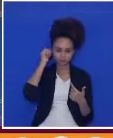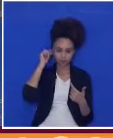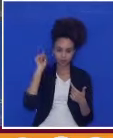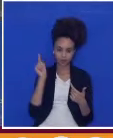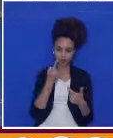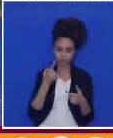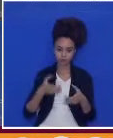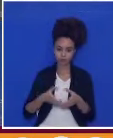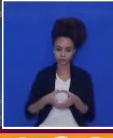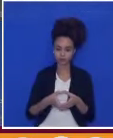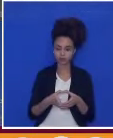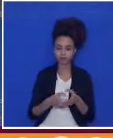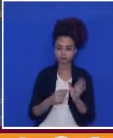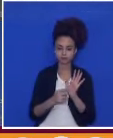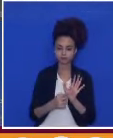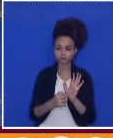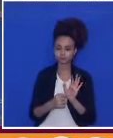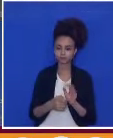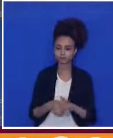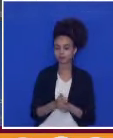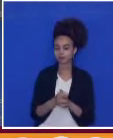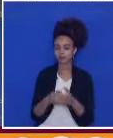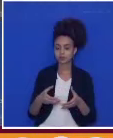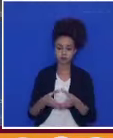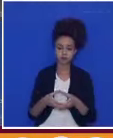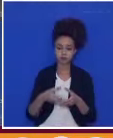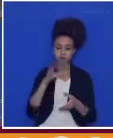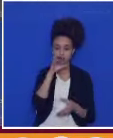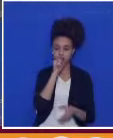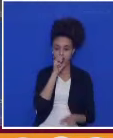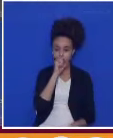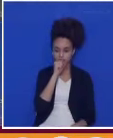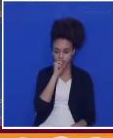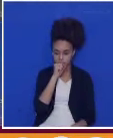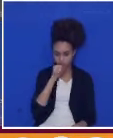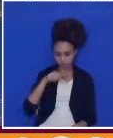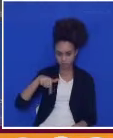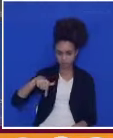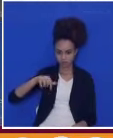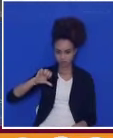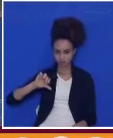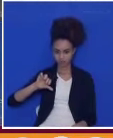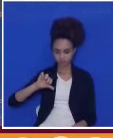último número da Lotomania está na tela. Bola laranja, número 79.